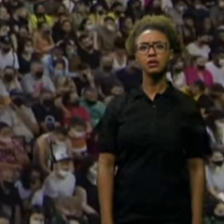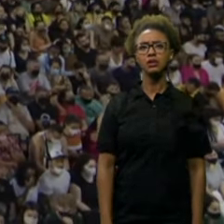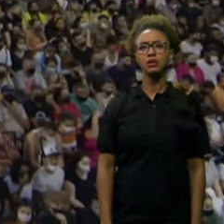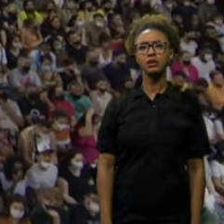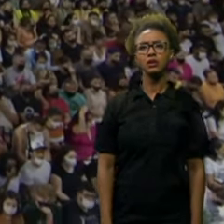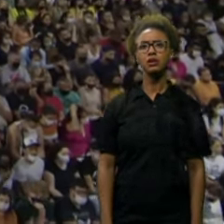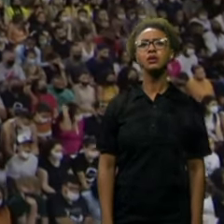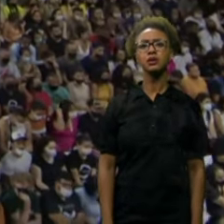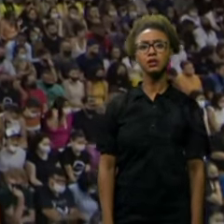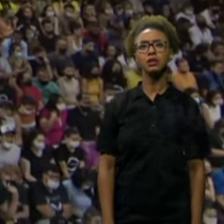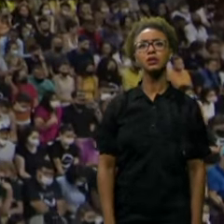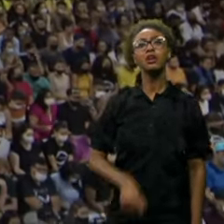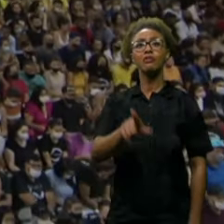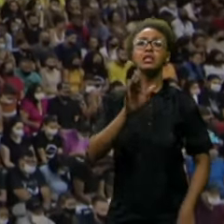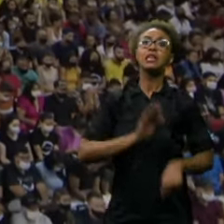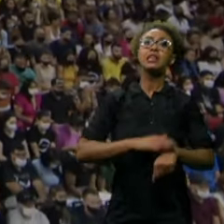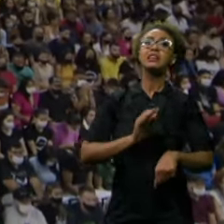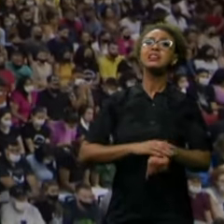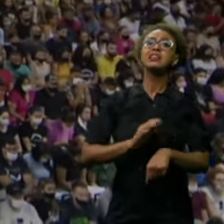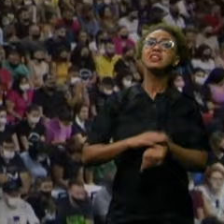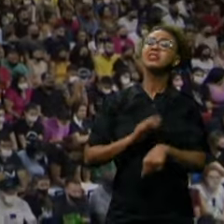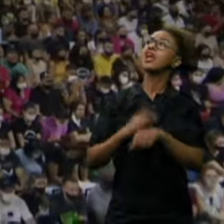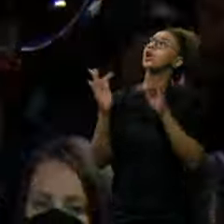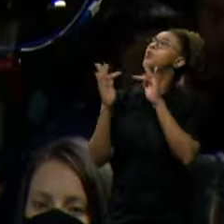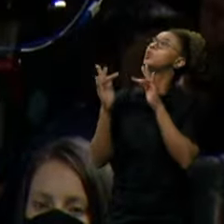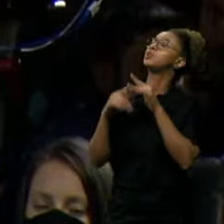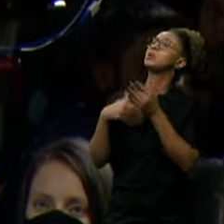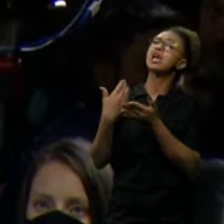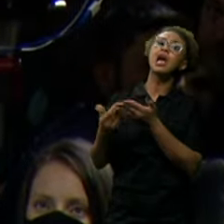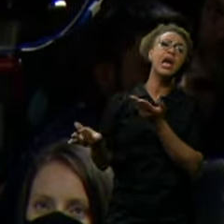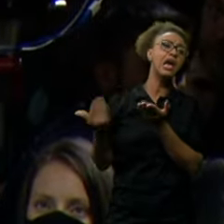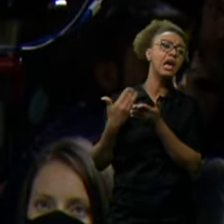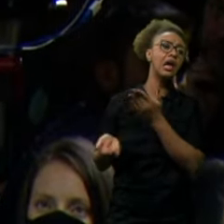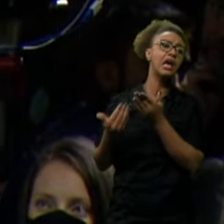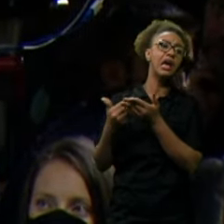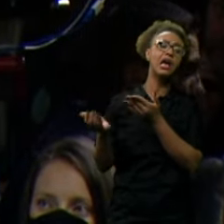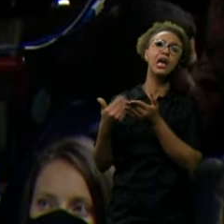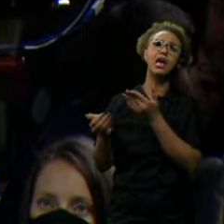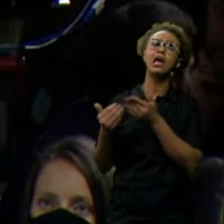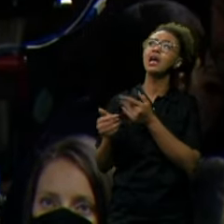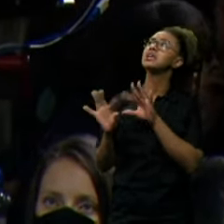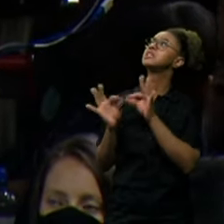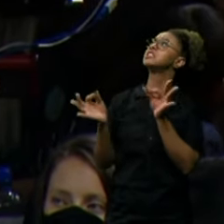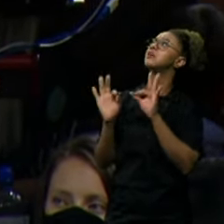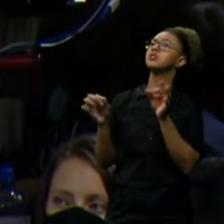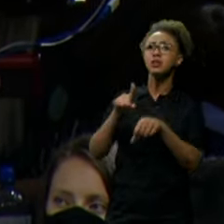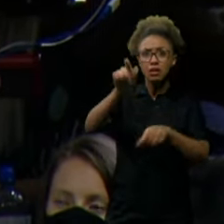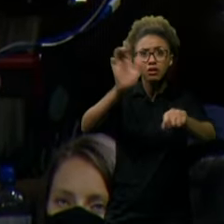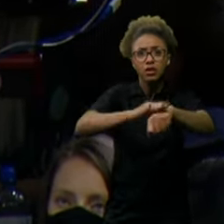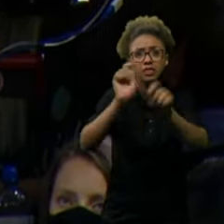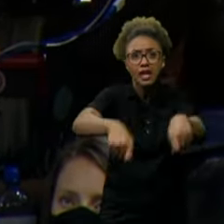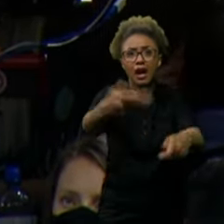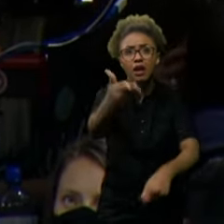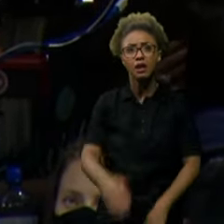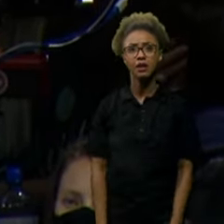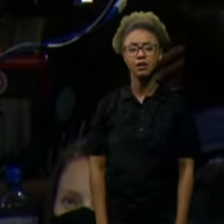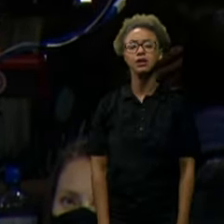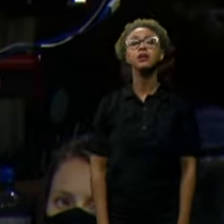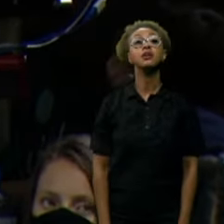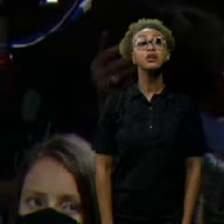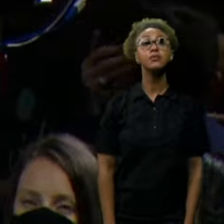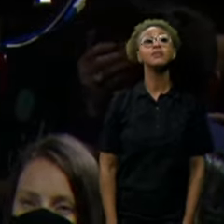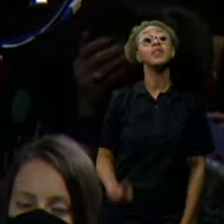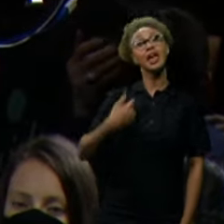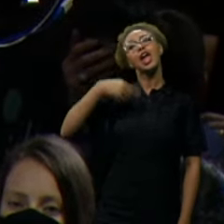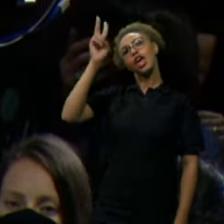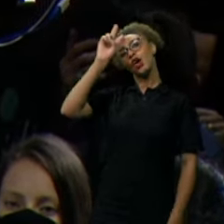E você tá gastando o tempo do seu relacionamento com Deus pedindo para Deus que você podia fazer e eu me lembro de